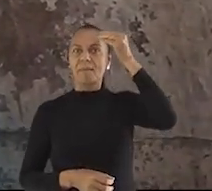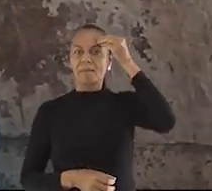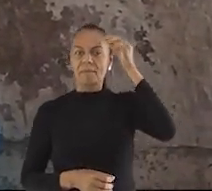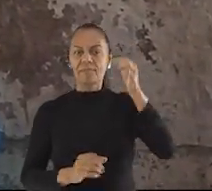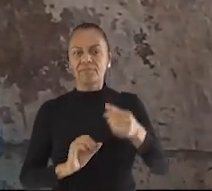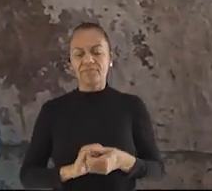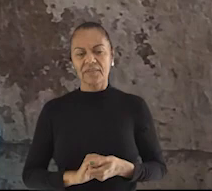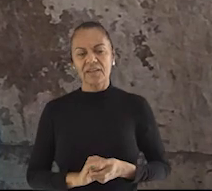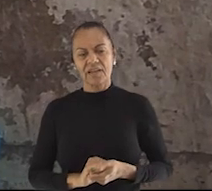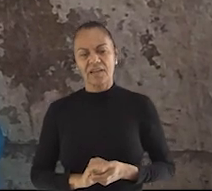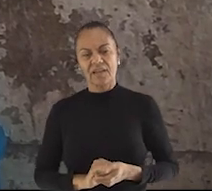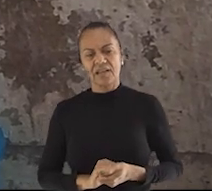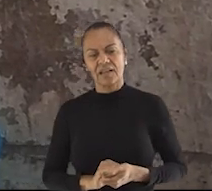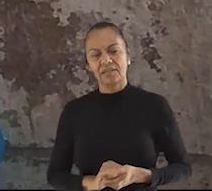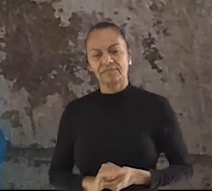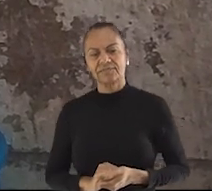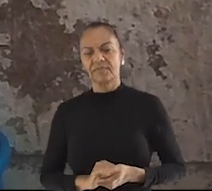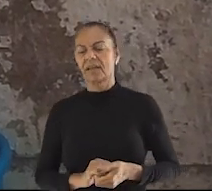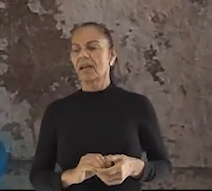cabeça. Por exemplo,